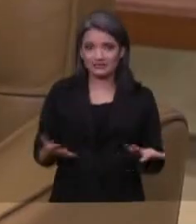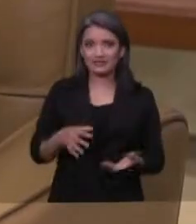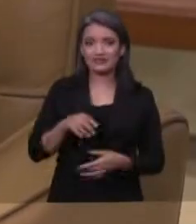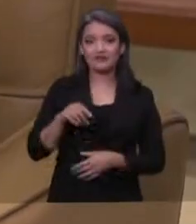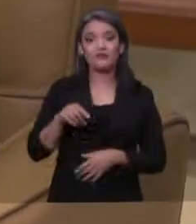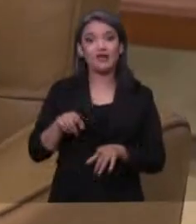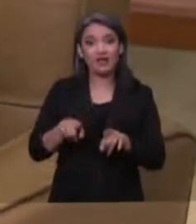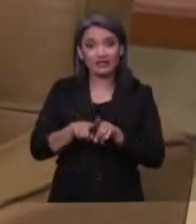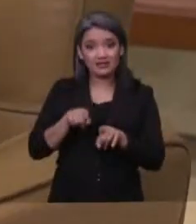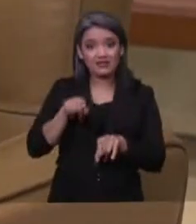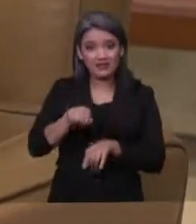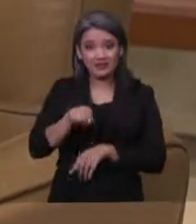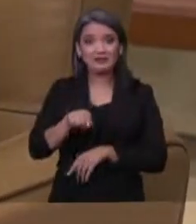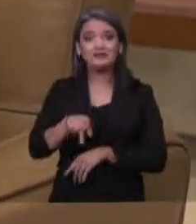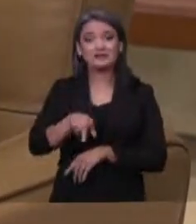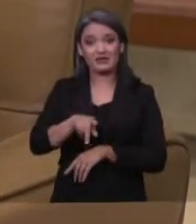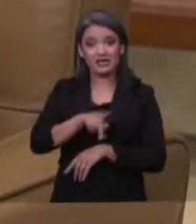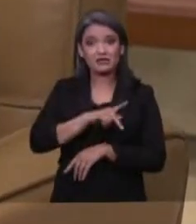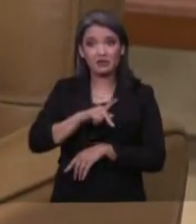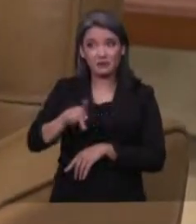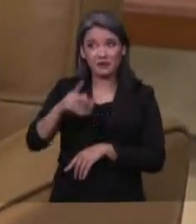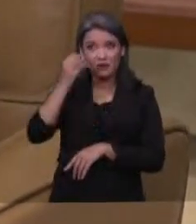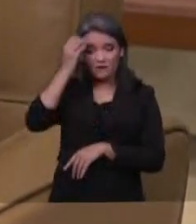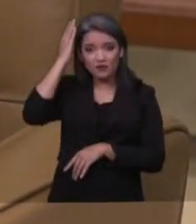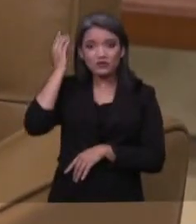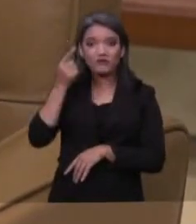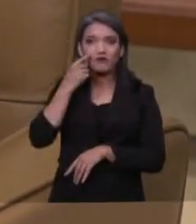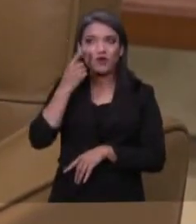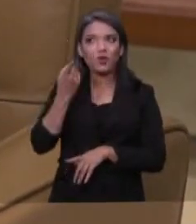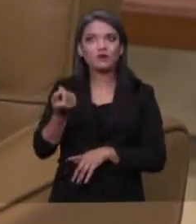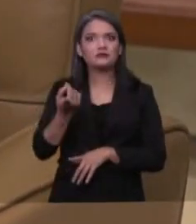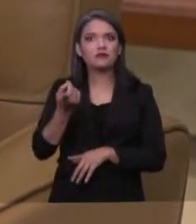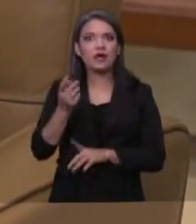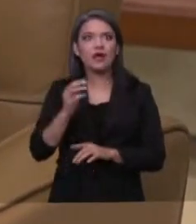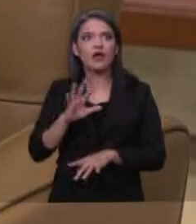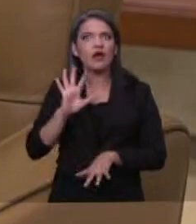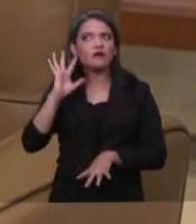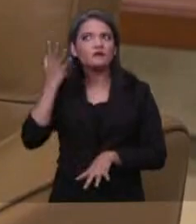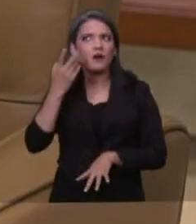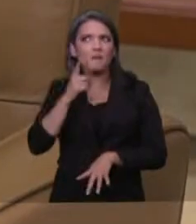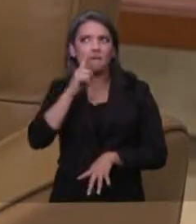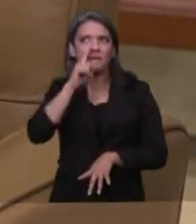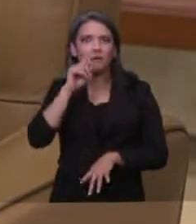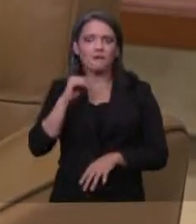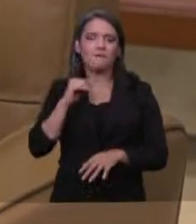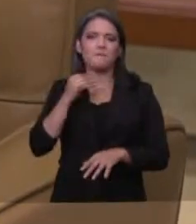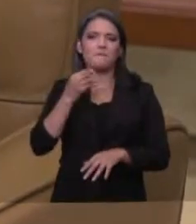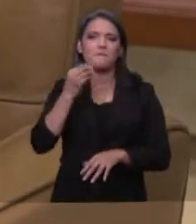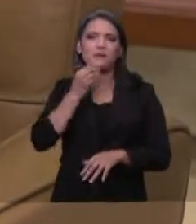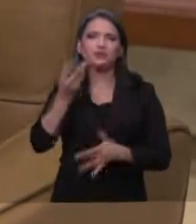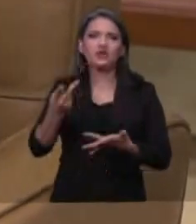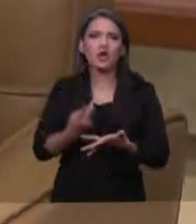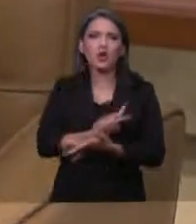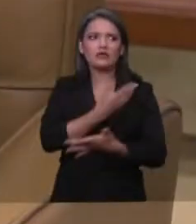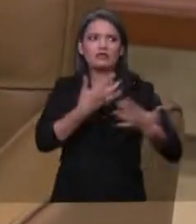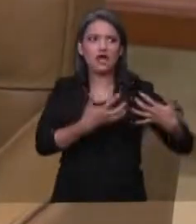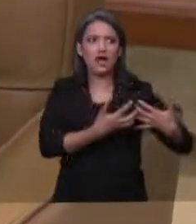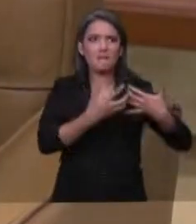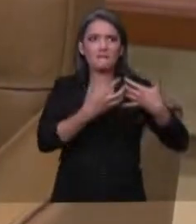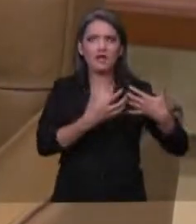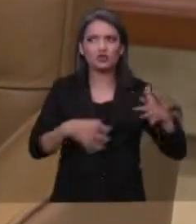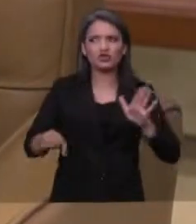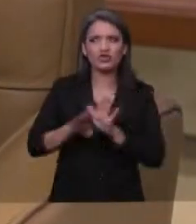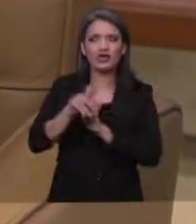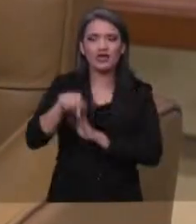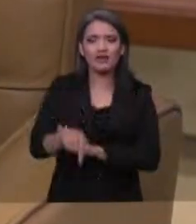gestão, a ameaça de caminhões que vinham para cá e a luta para que o GDF